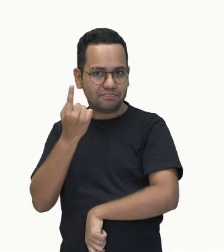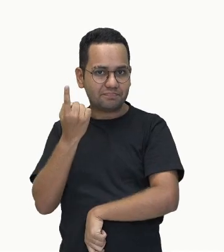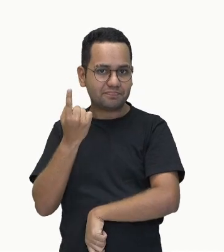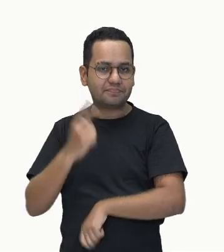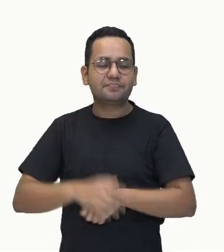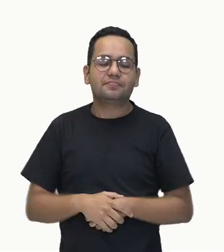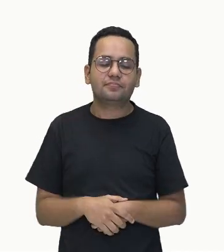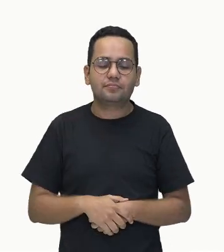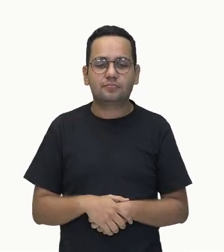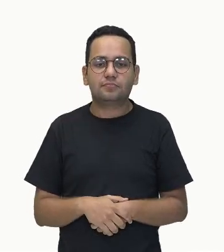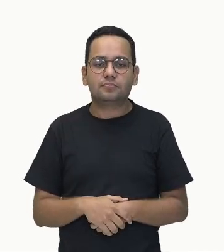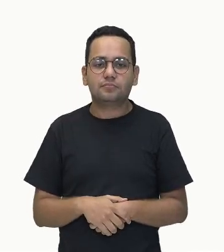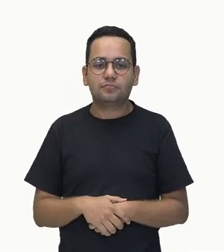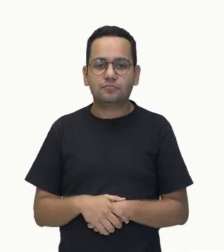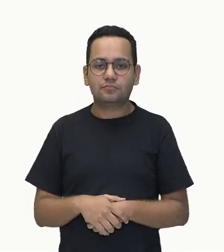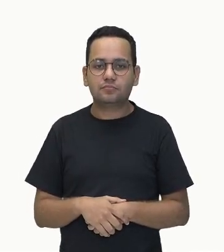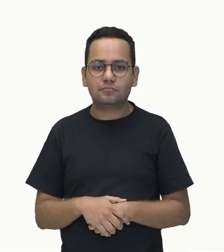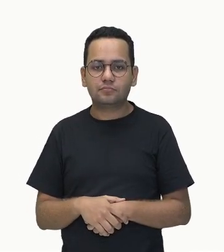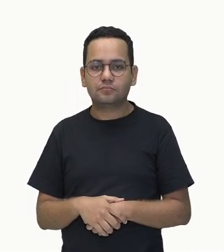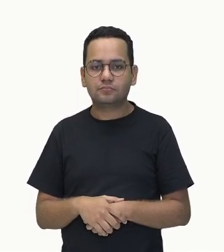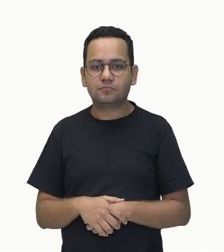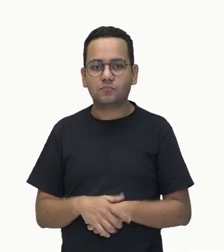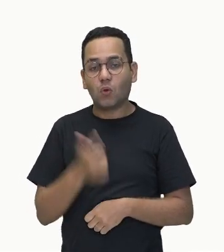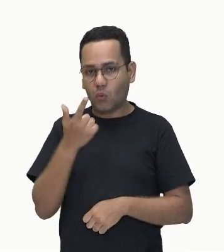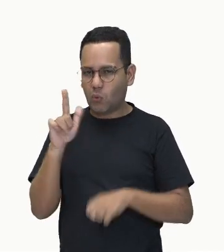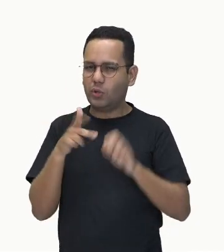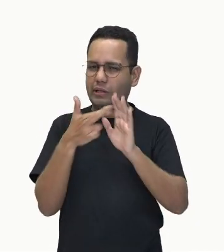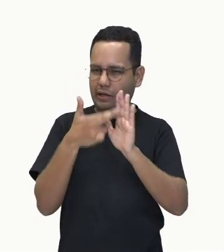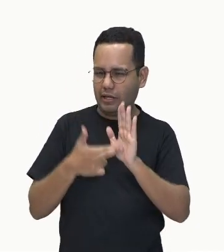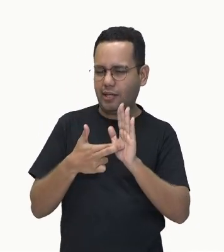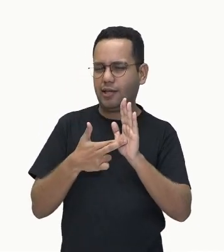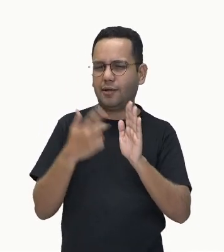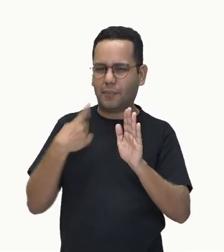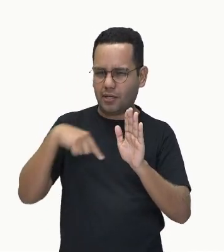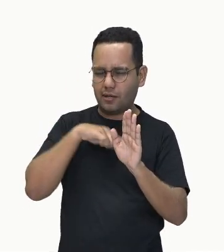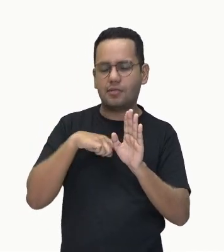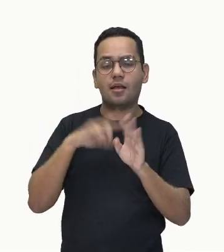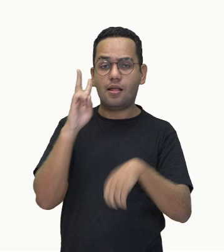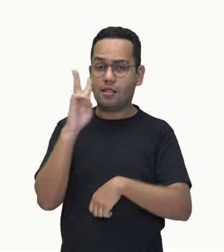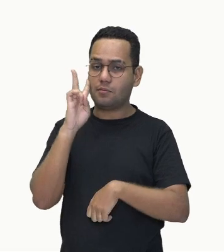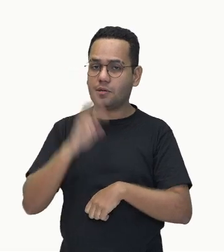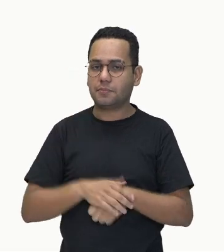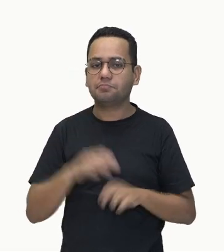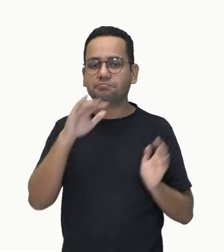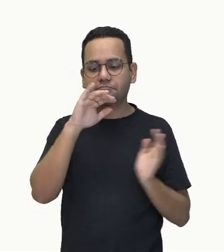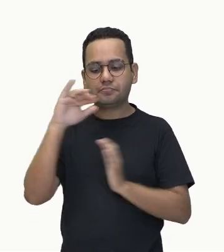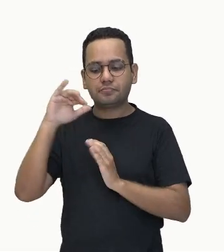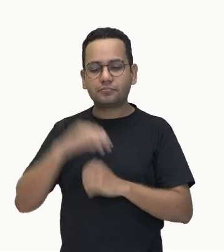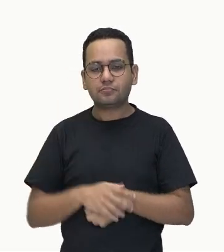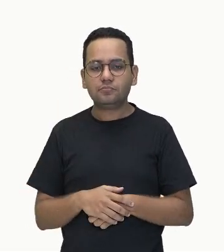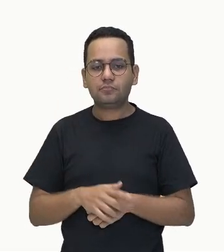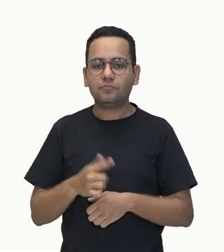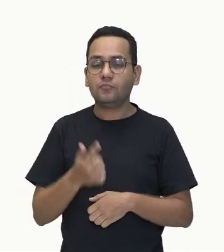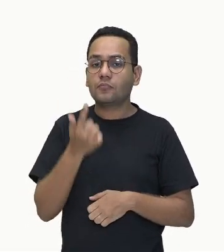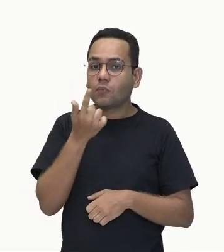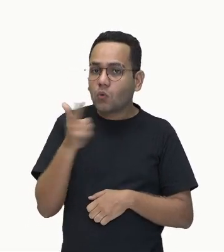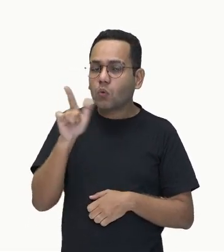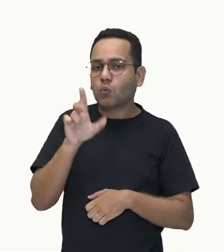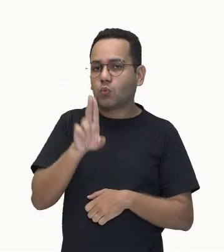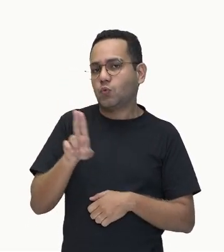tá mais uma propriedade aí interessante pra gente trabalhar outra que a gente vai utilizar bastante